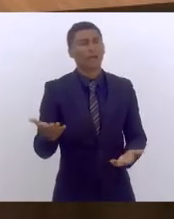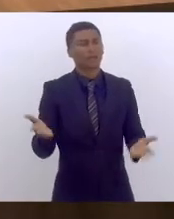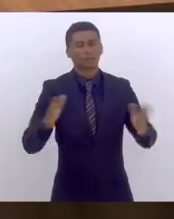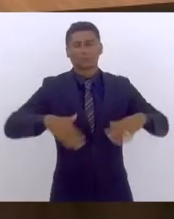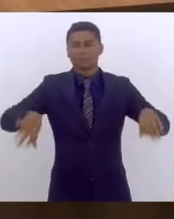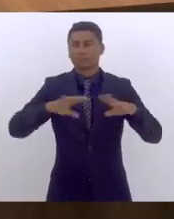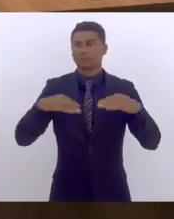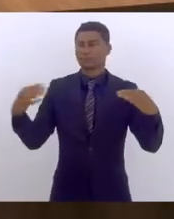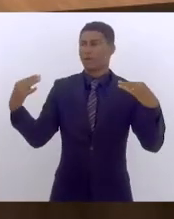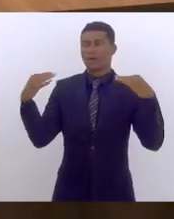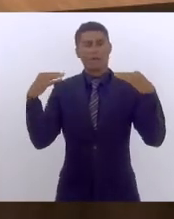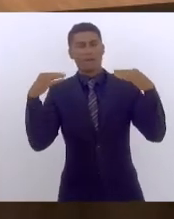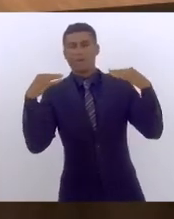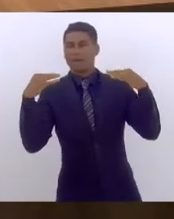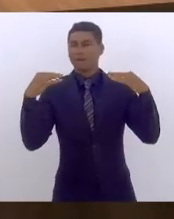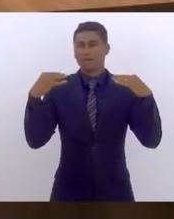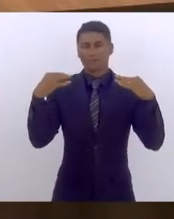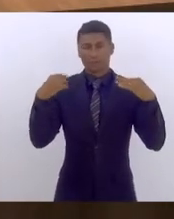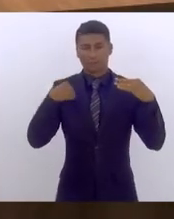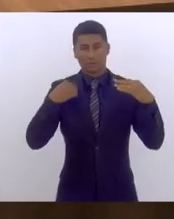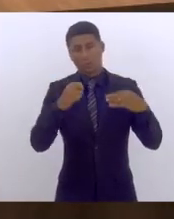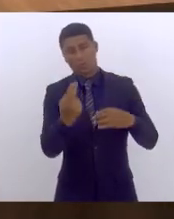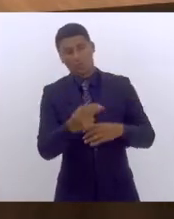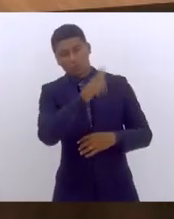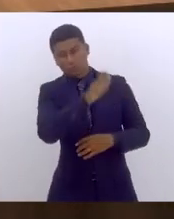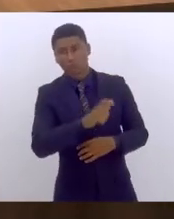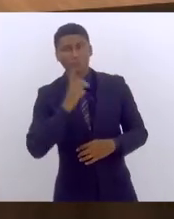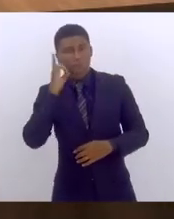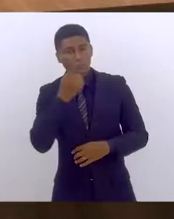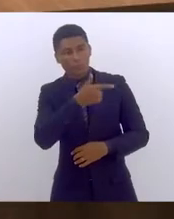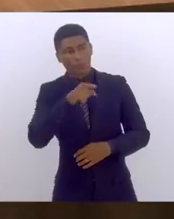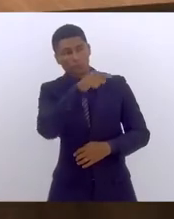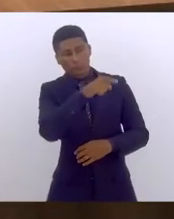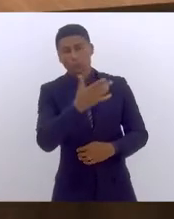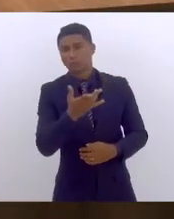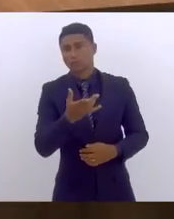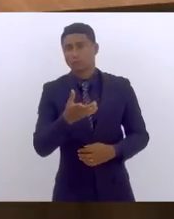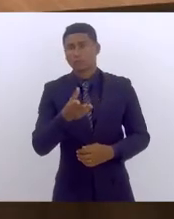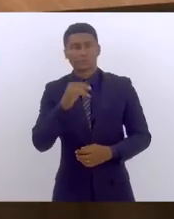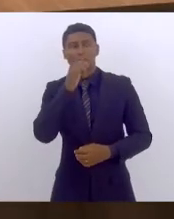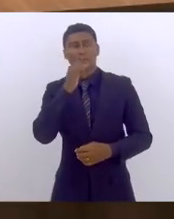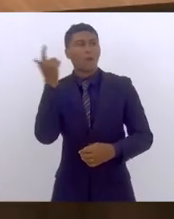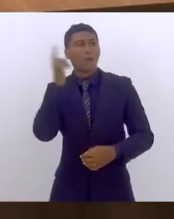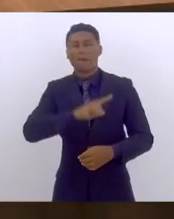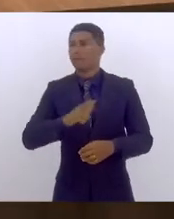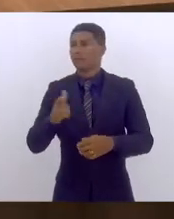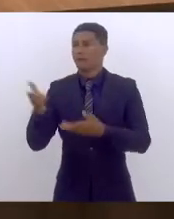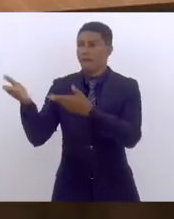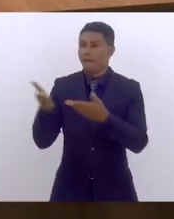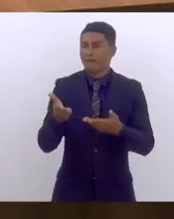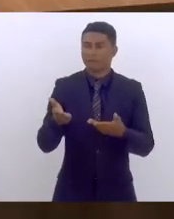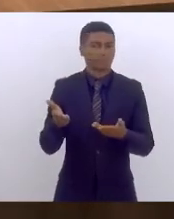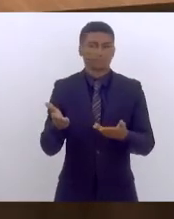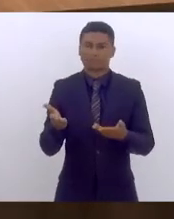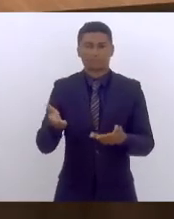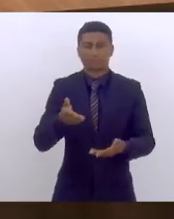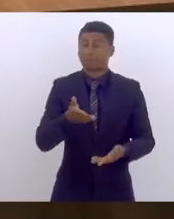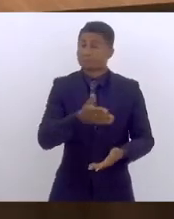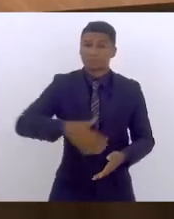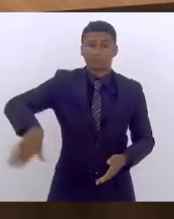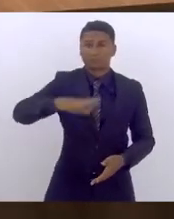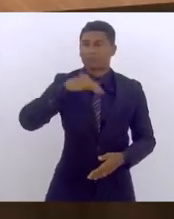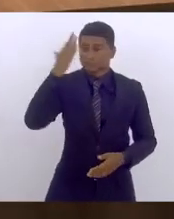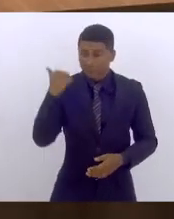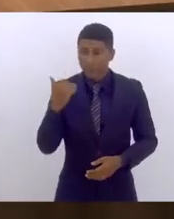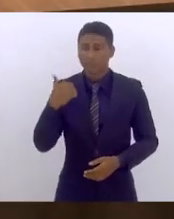ou trazer para mim ou para outro deputado a paternidade de uma eventual vitória. Todos sabem do trabalho que a gente tem feito, não só eu,